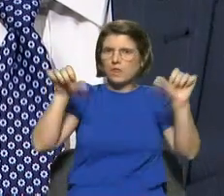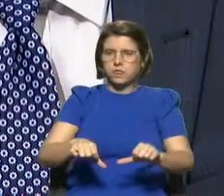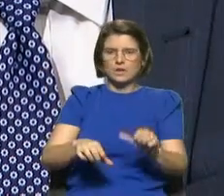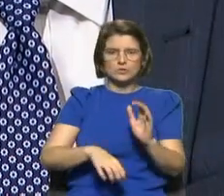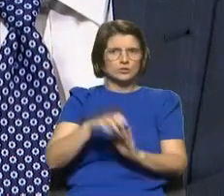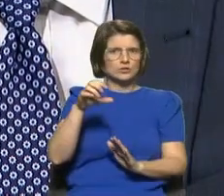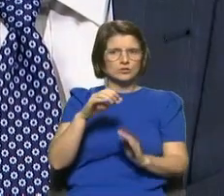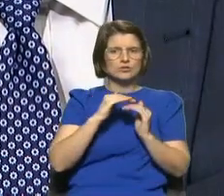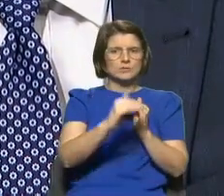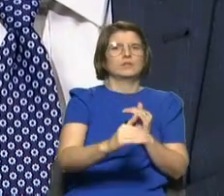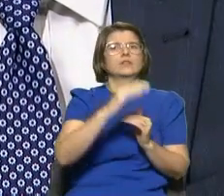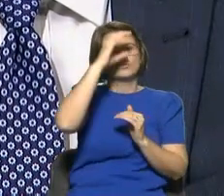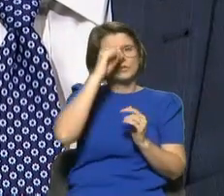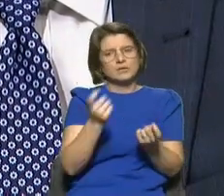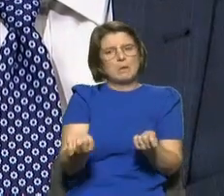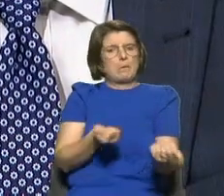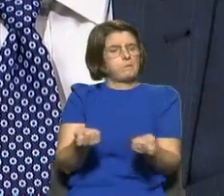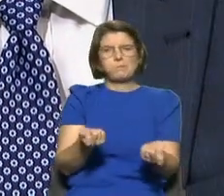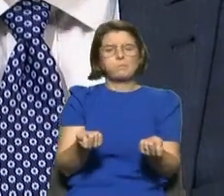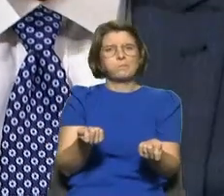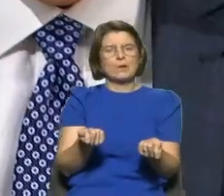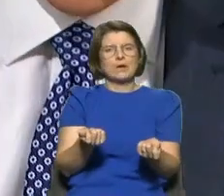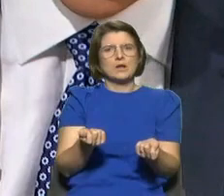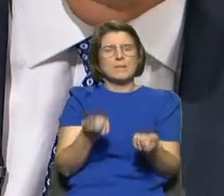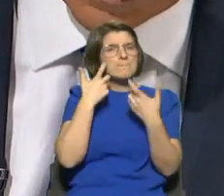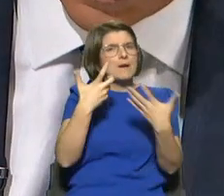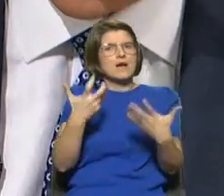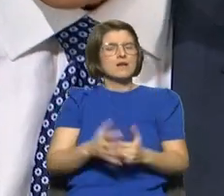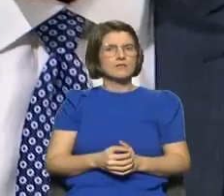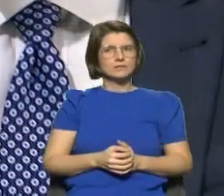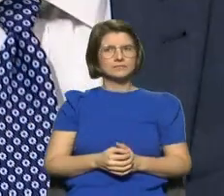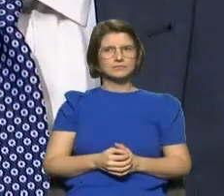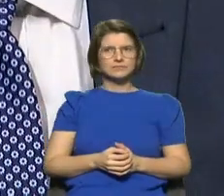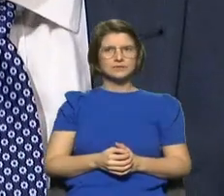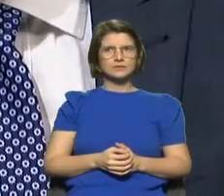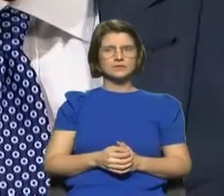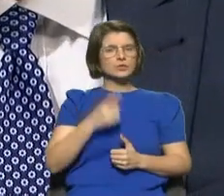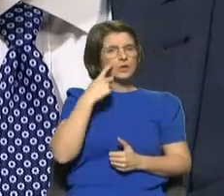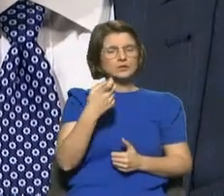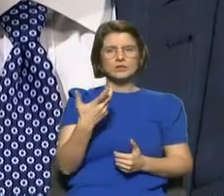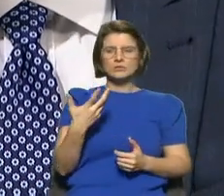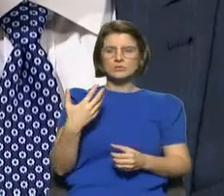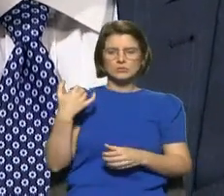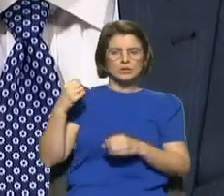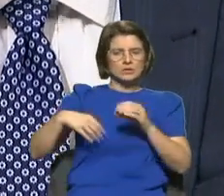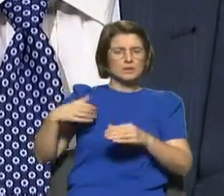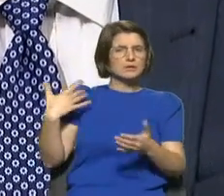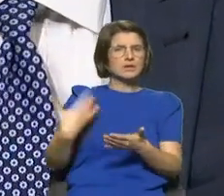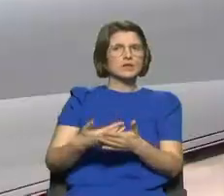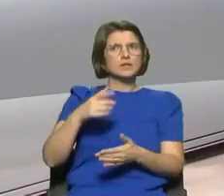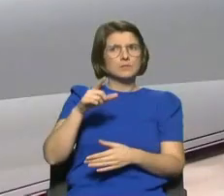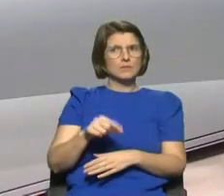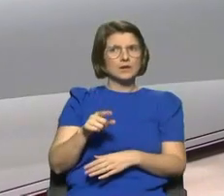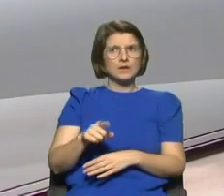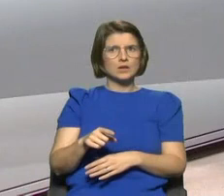estabilidade e de governabilidade que são evidentes basta reparar naquilo que aconteceu e basta reparar na diferença